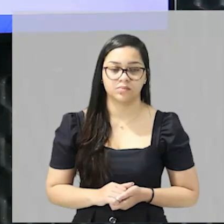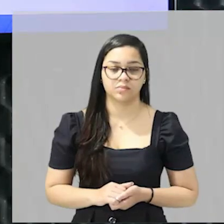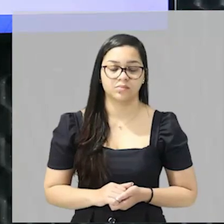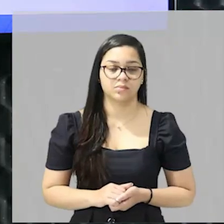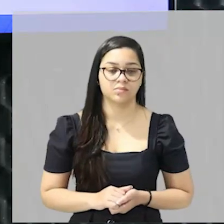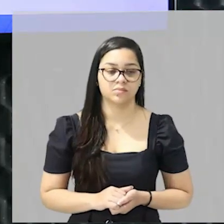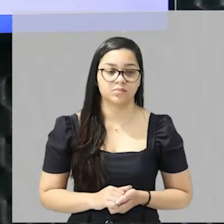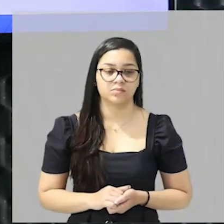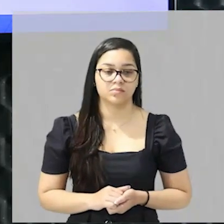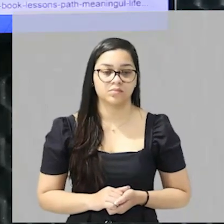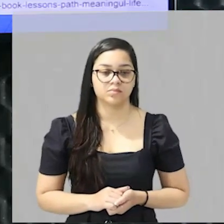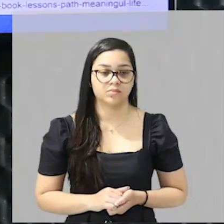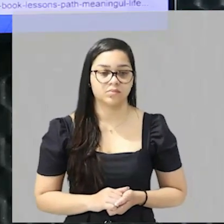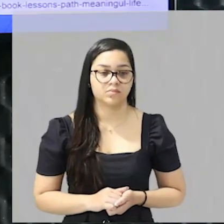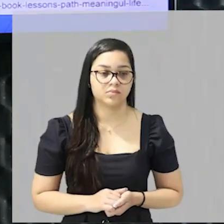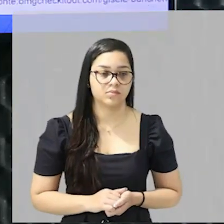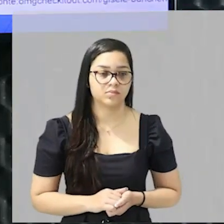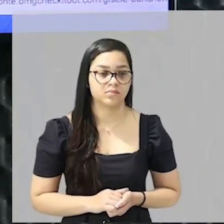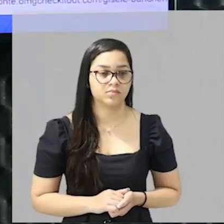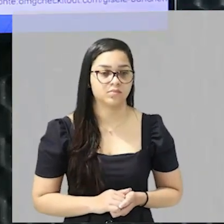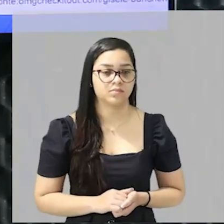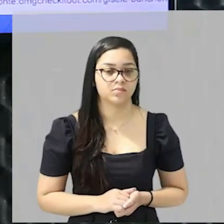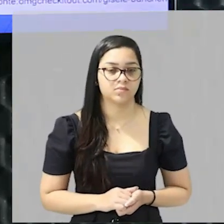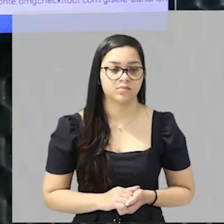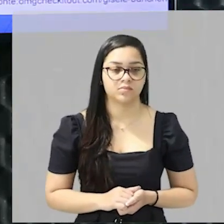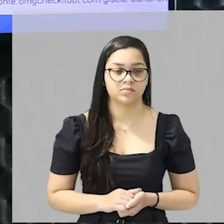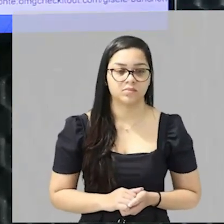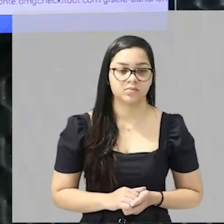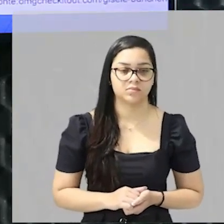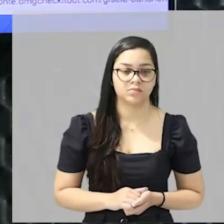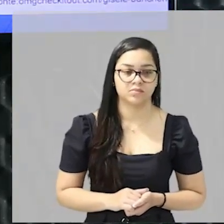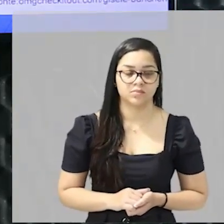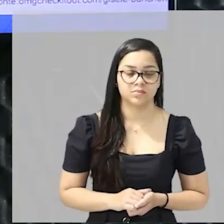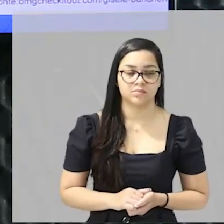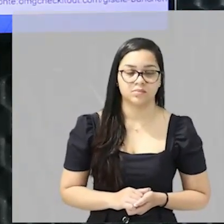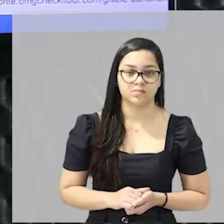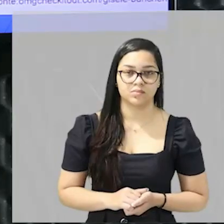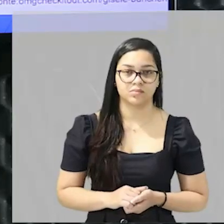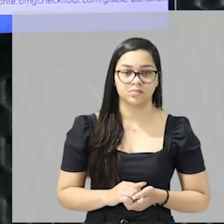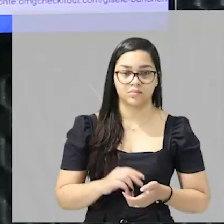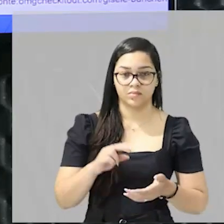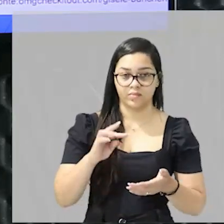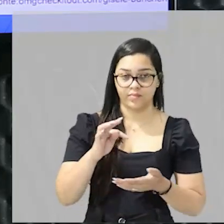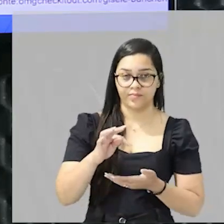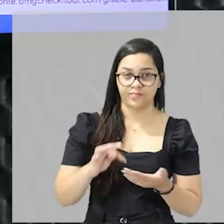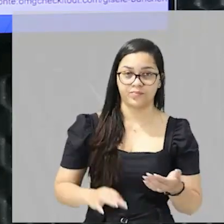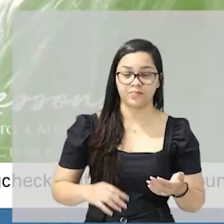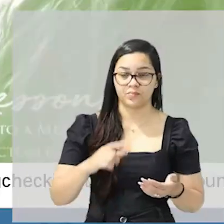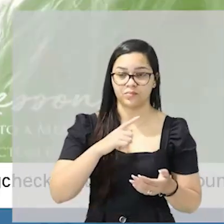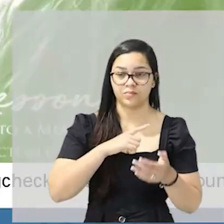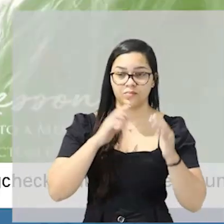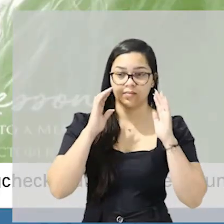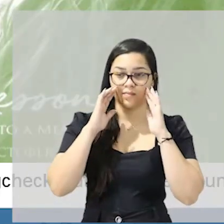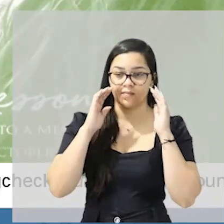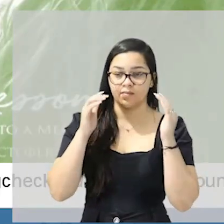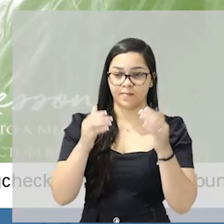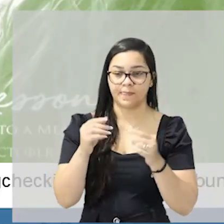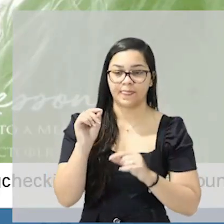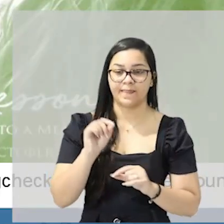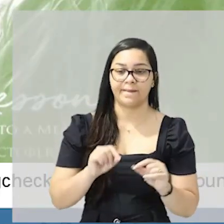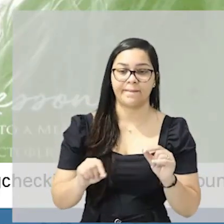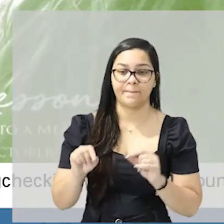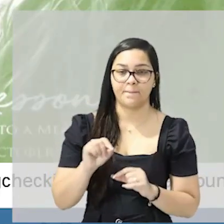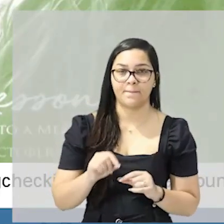quais a modelo participou. Então, vamos ver o texto. Aqui eu tenho como foco, como imagem